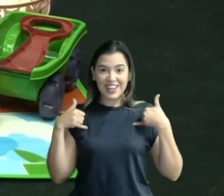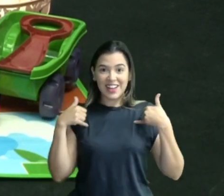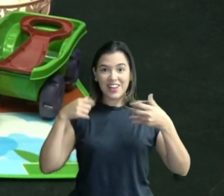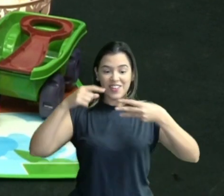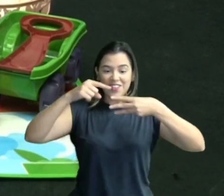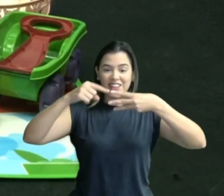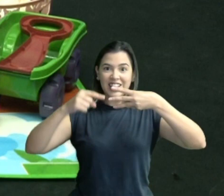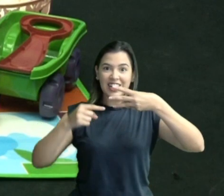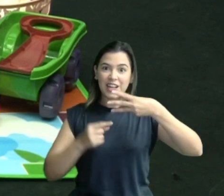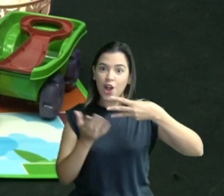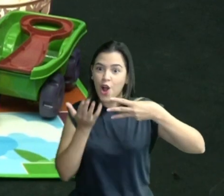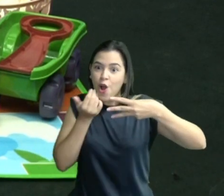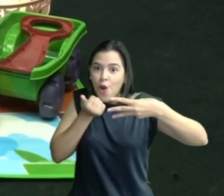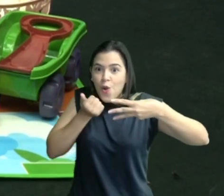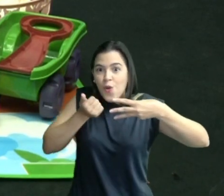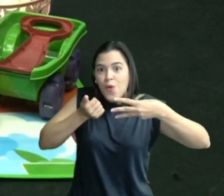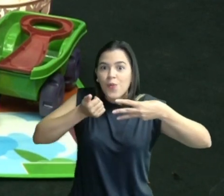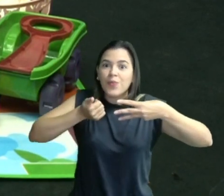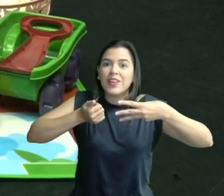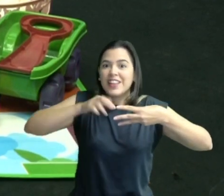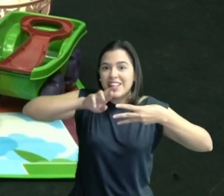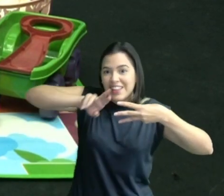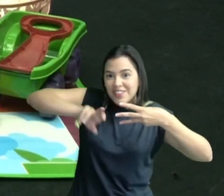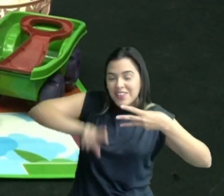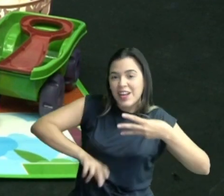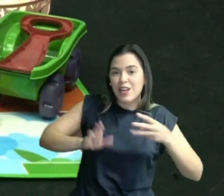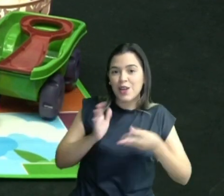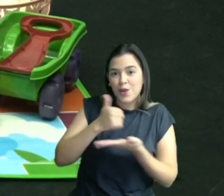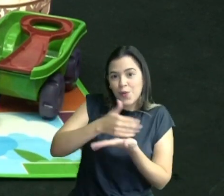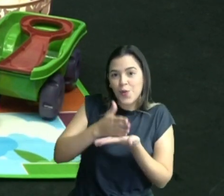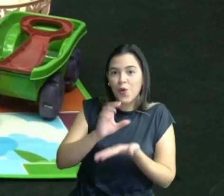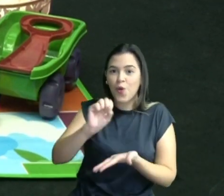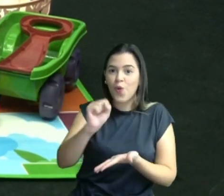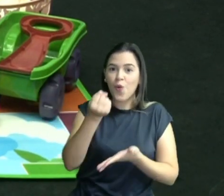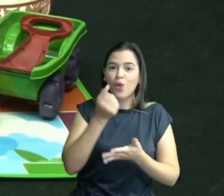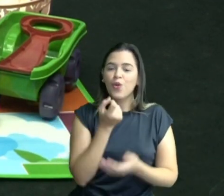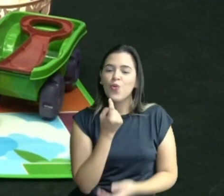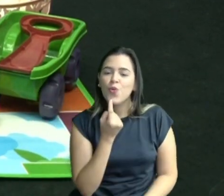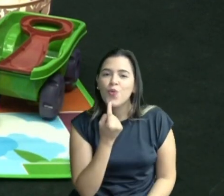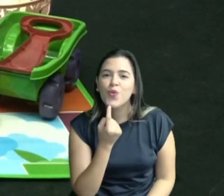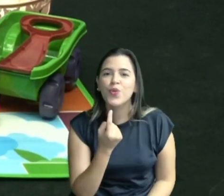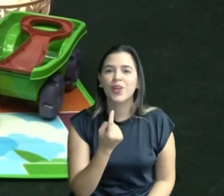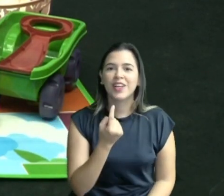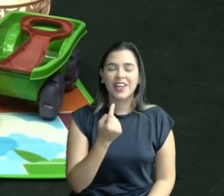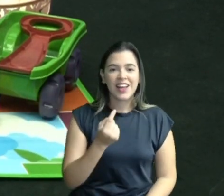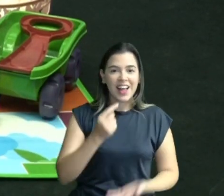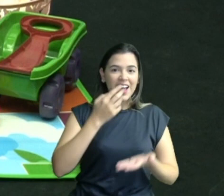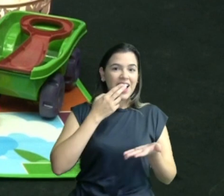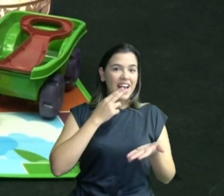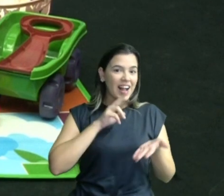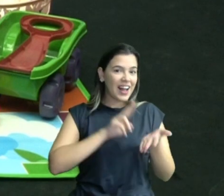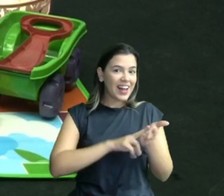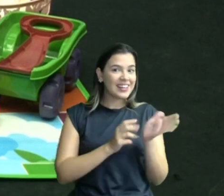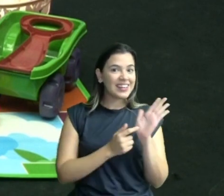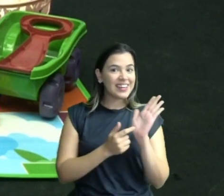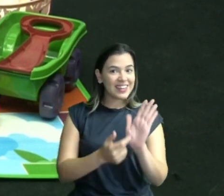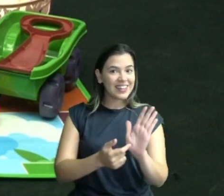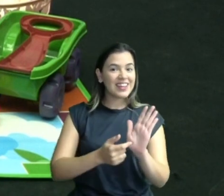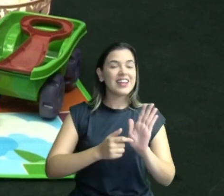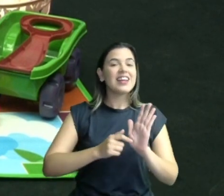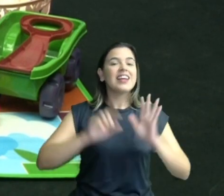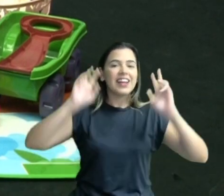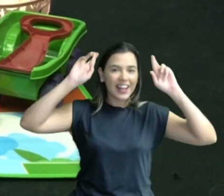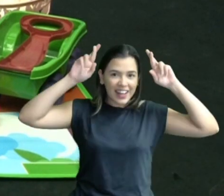três tipos de gelatina e um bolo para 18 velhinhas aqui a cartinha aqui Hora caixinhos